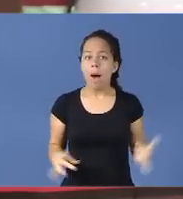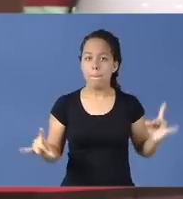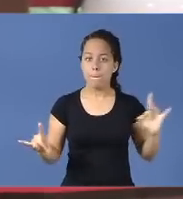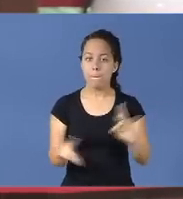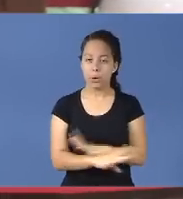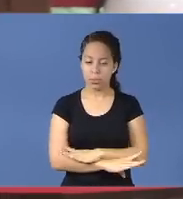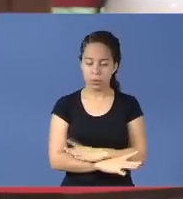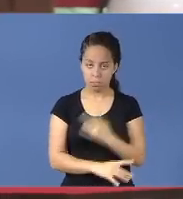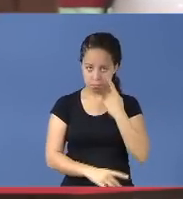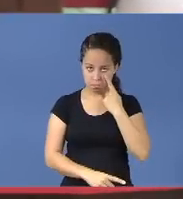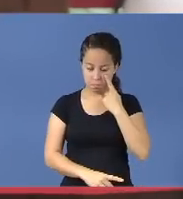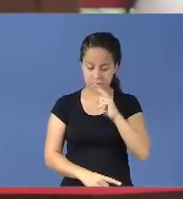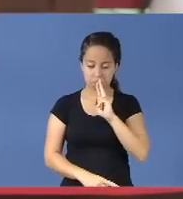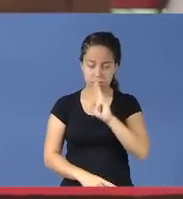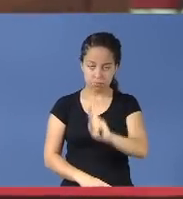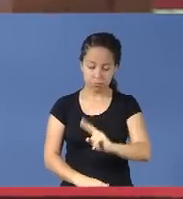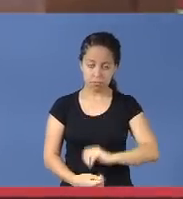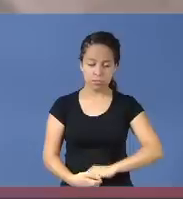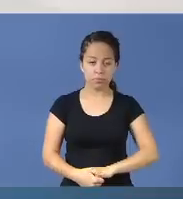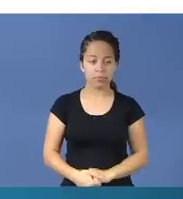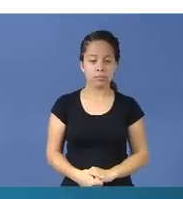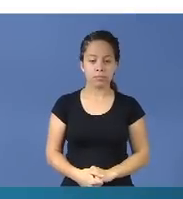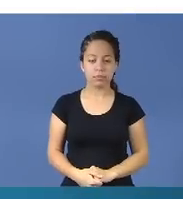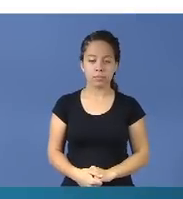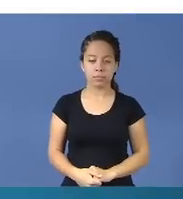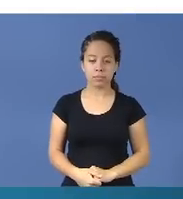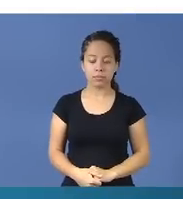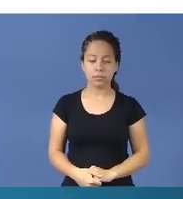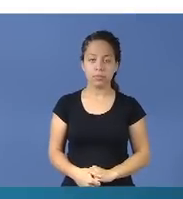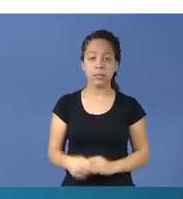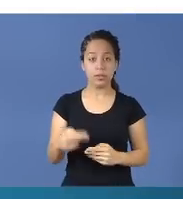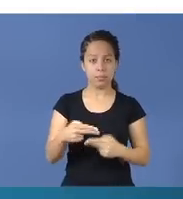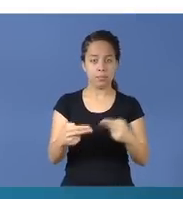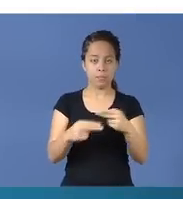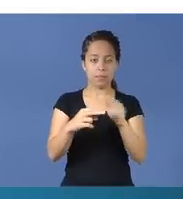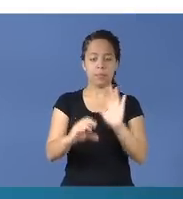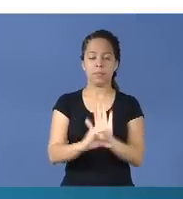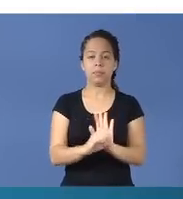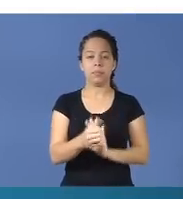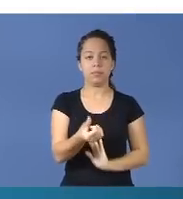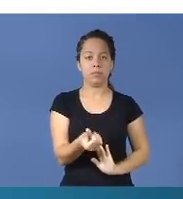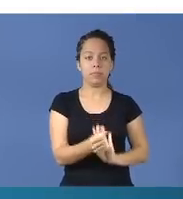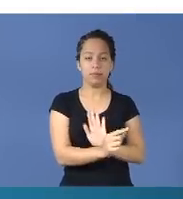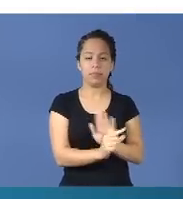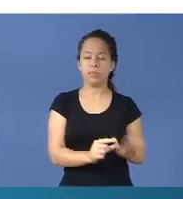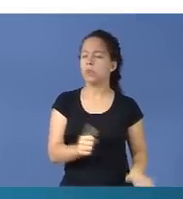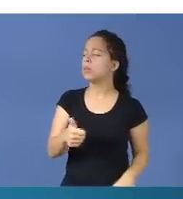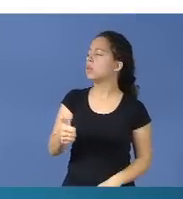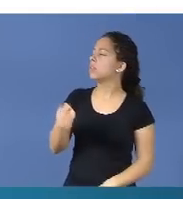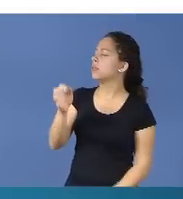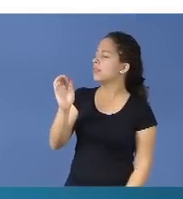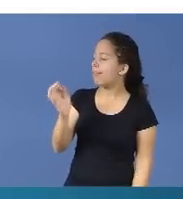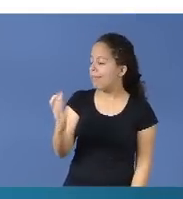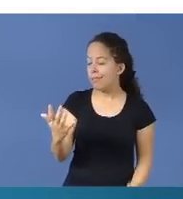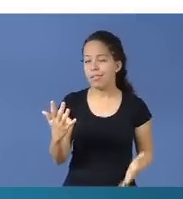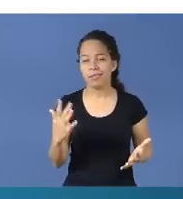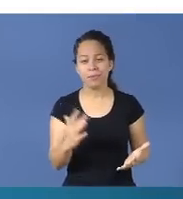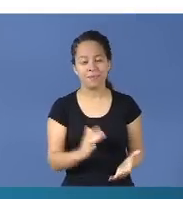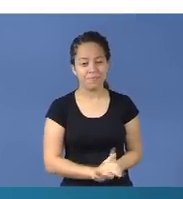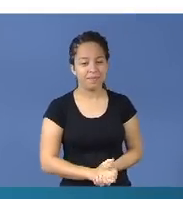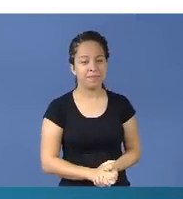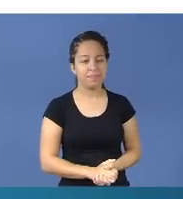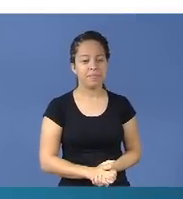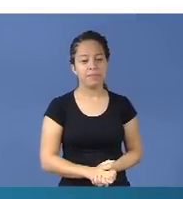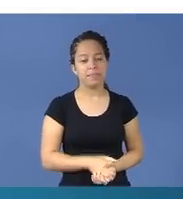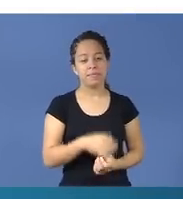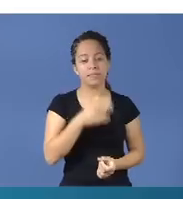para a resposta, está aqui. Temos uma da resposta, que é Neemias capítulo 6, verso 1, tá certo, sobre a reconstrução falou. Dos muros, que é,